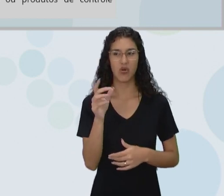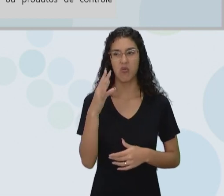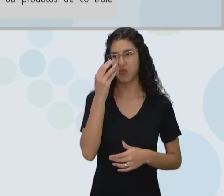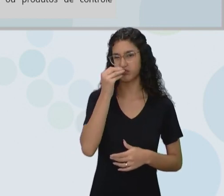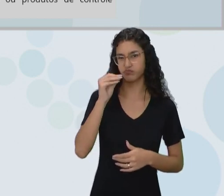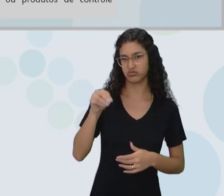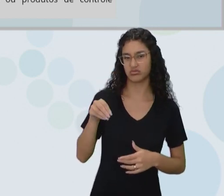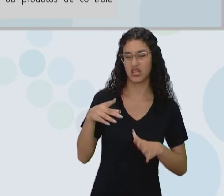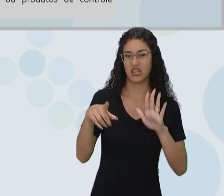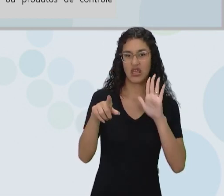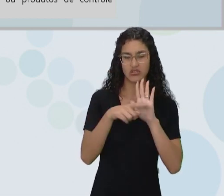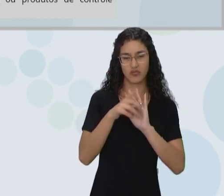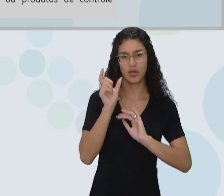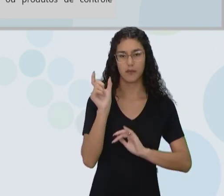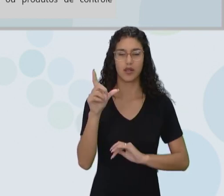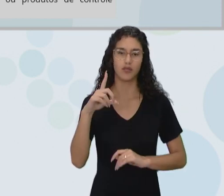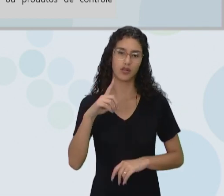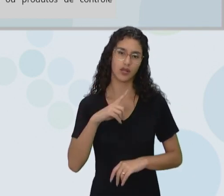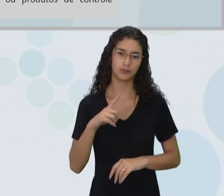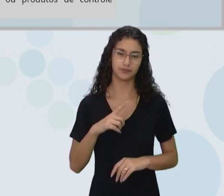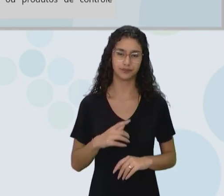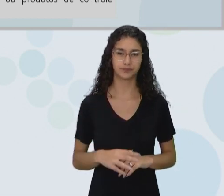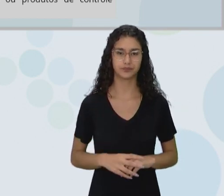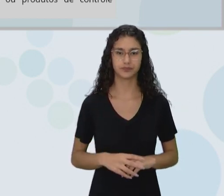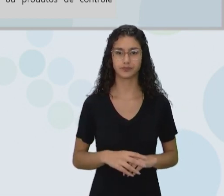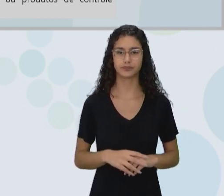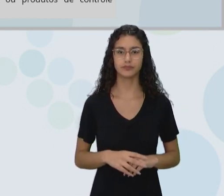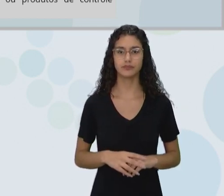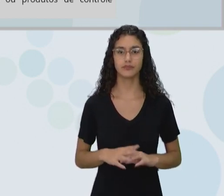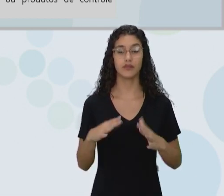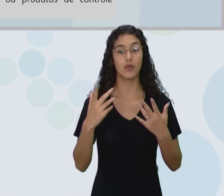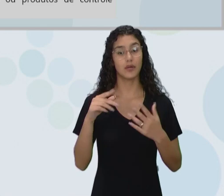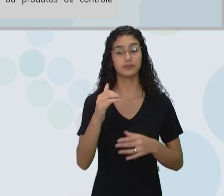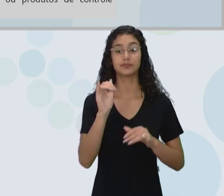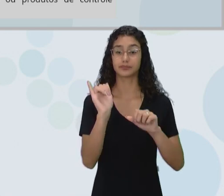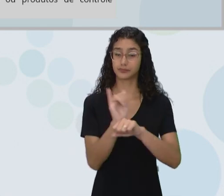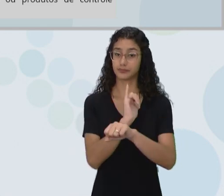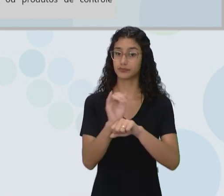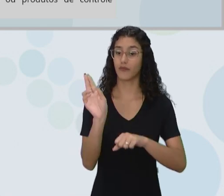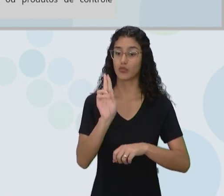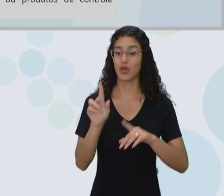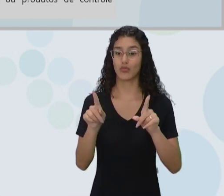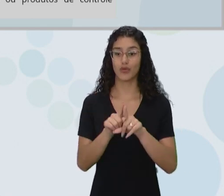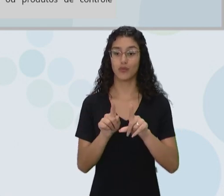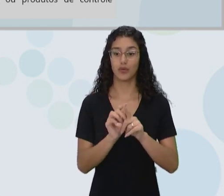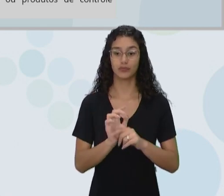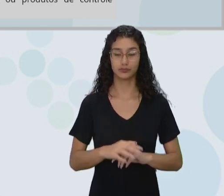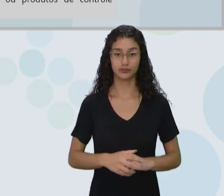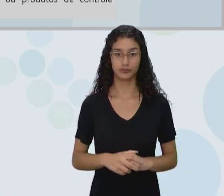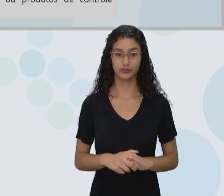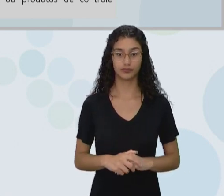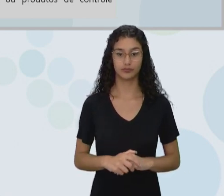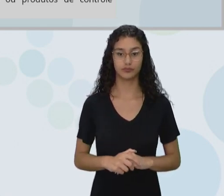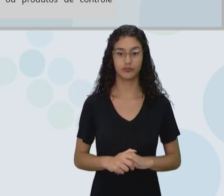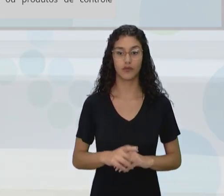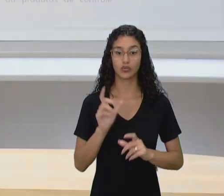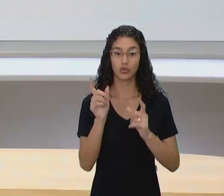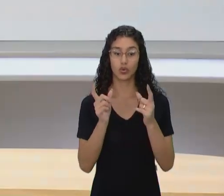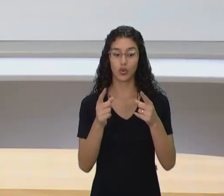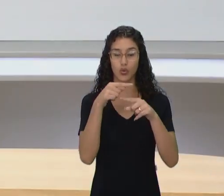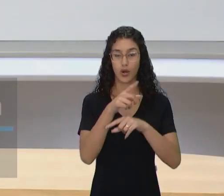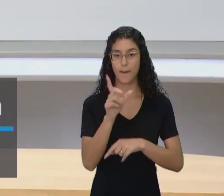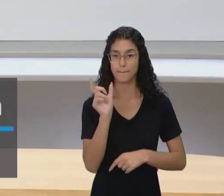desagradável, negativo que a palavra agrotóxico trazia. Então, é uma das estratégias que eles têm usado, ao invés de falar agrotóxico, falar pesticidas,